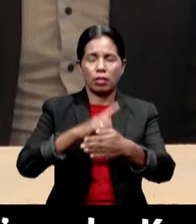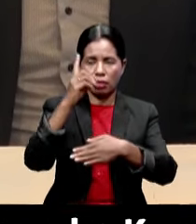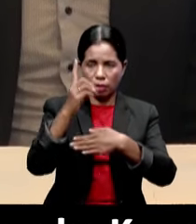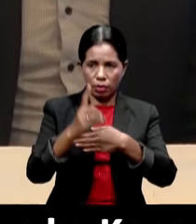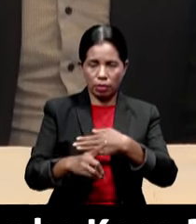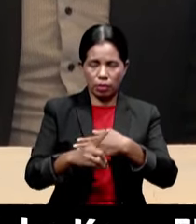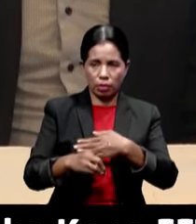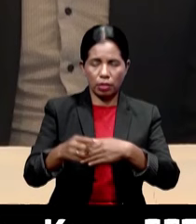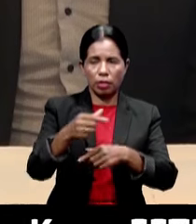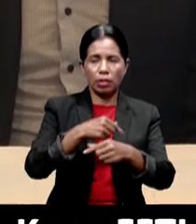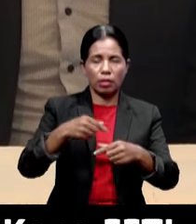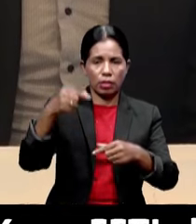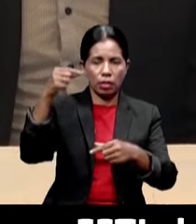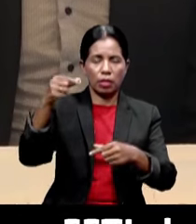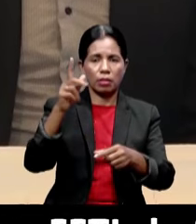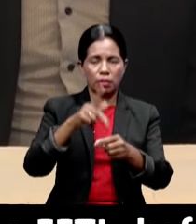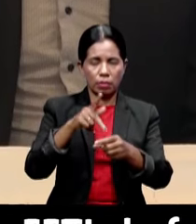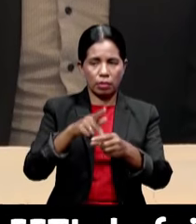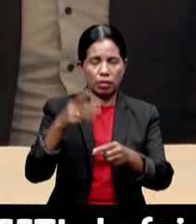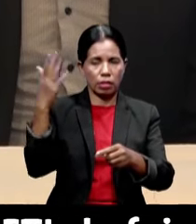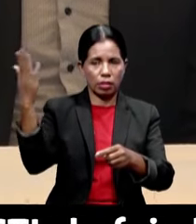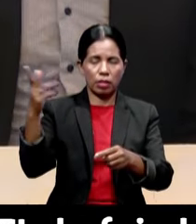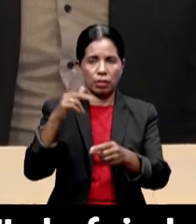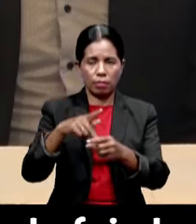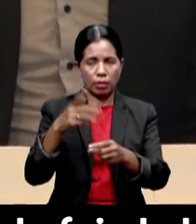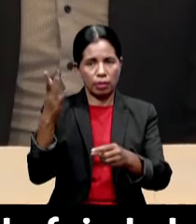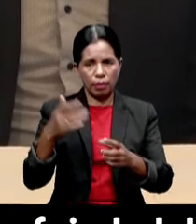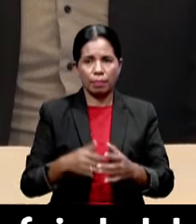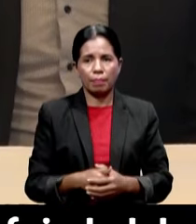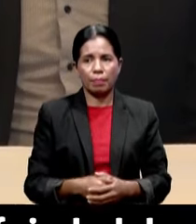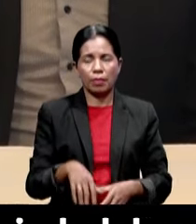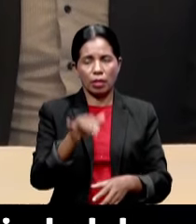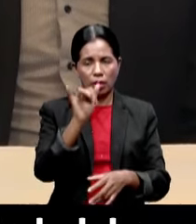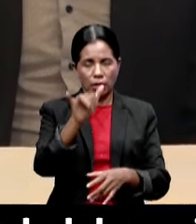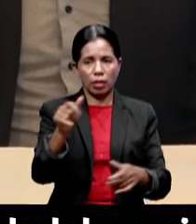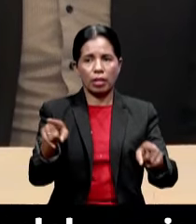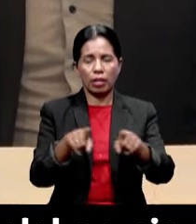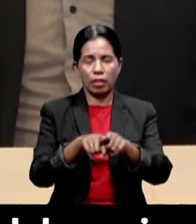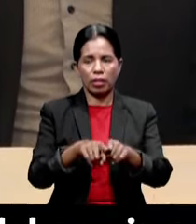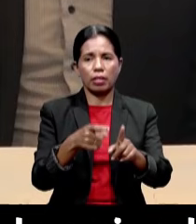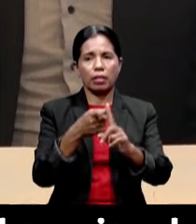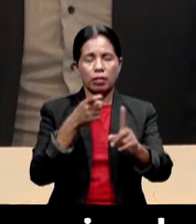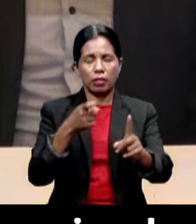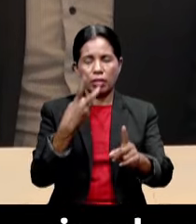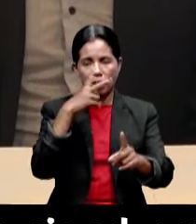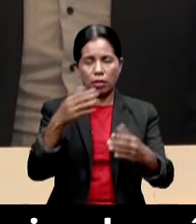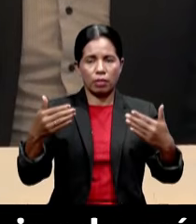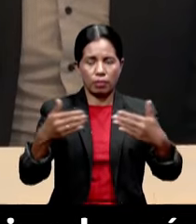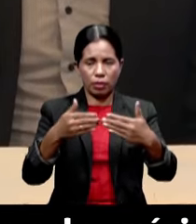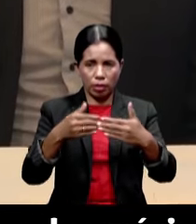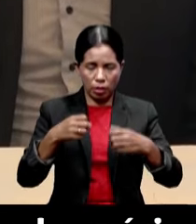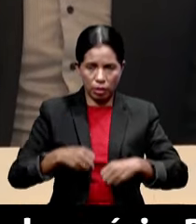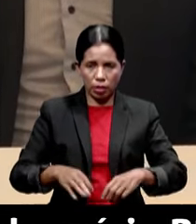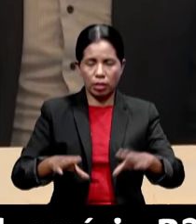gás no condensado e a campo Greater Sunrise. Concordância refere no dar parte ida o tratado fronteira marítima anexo